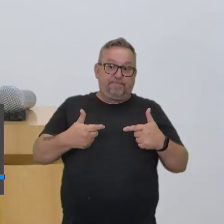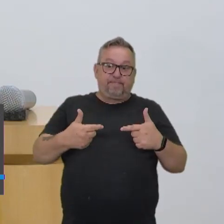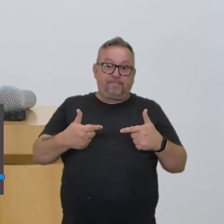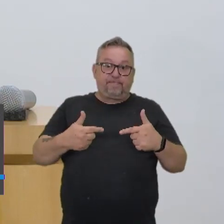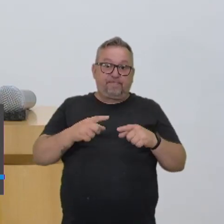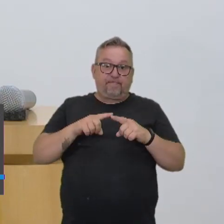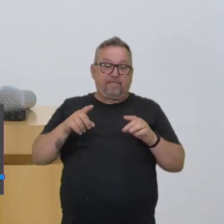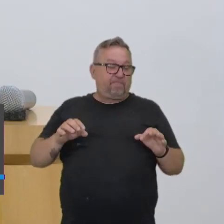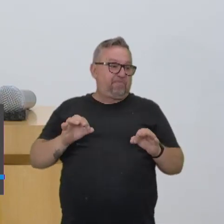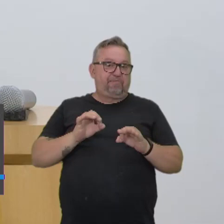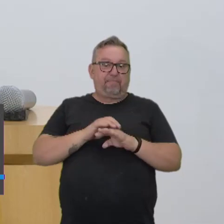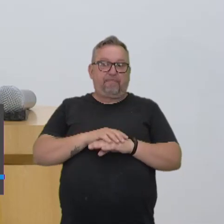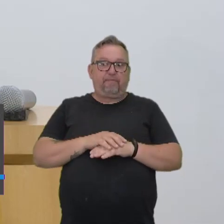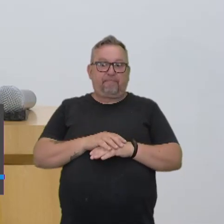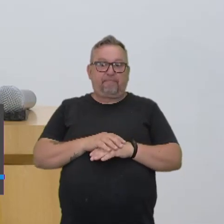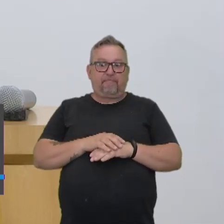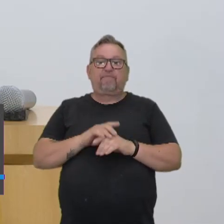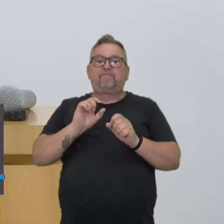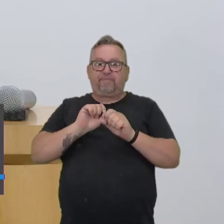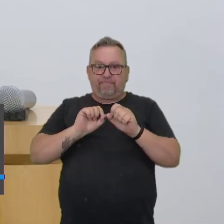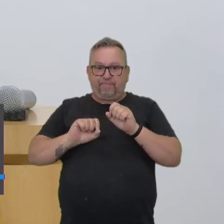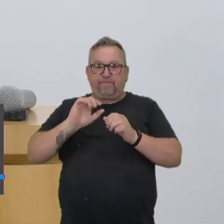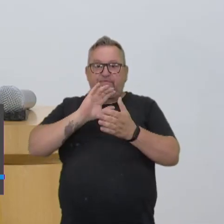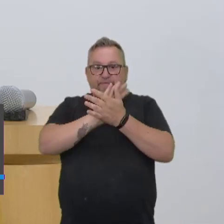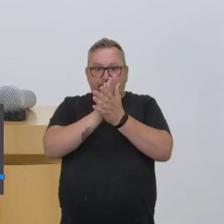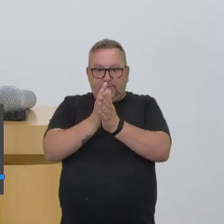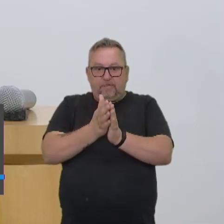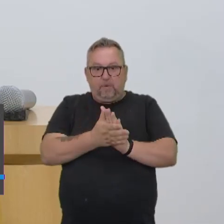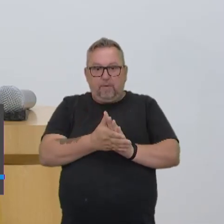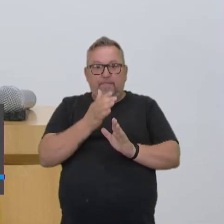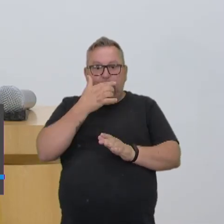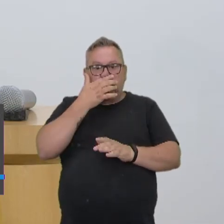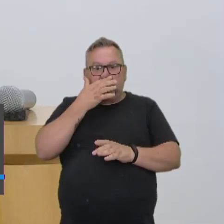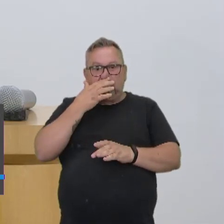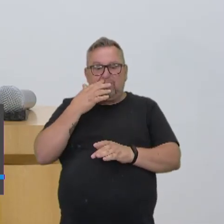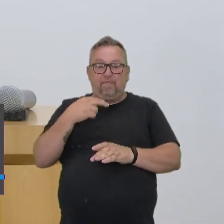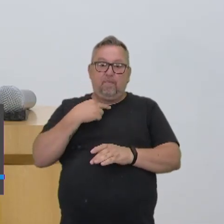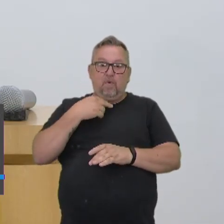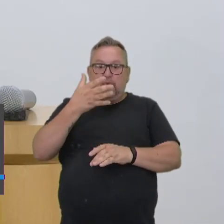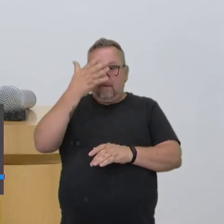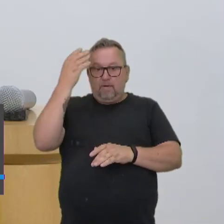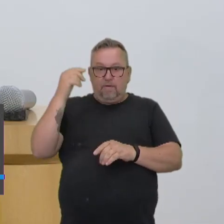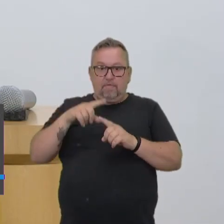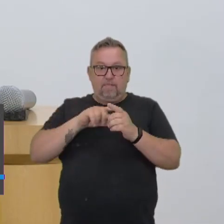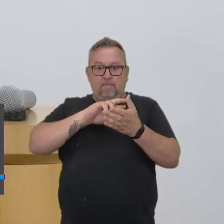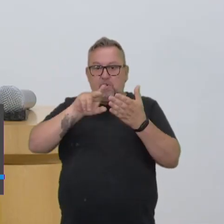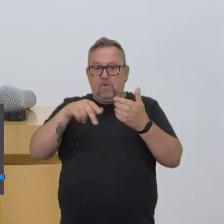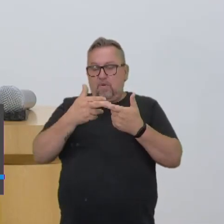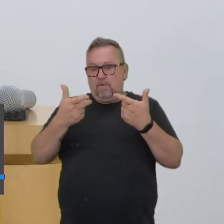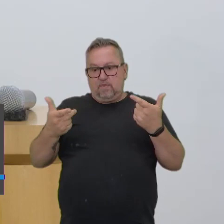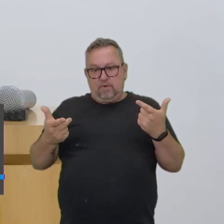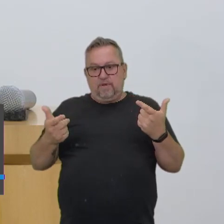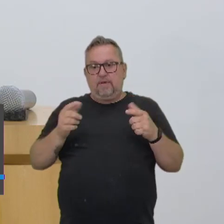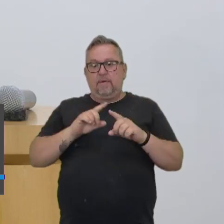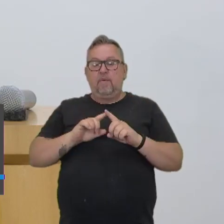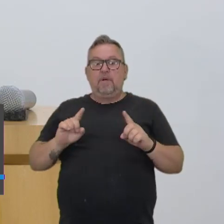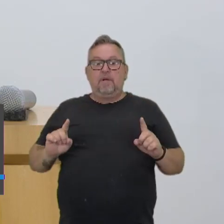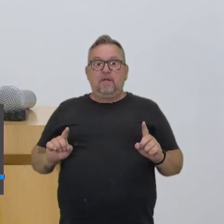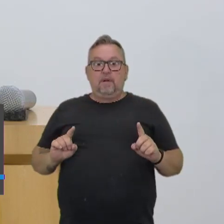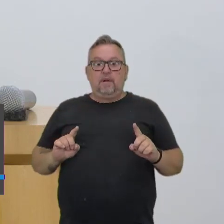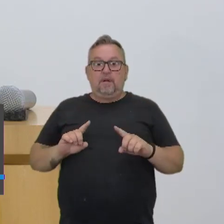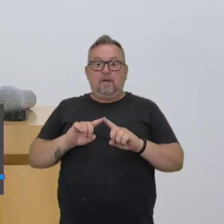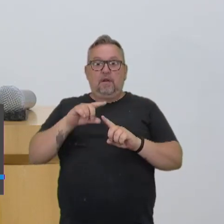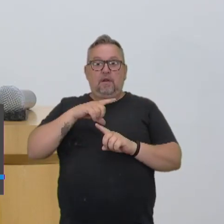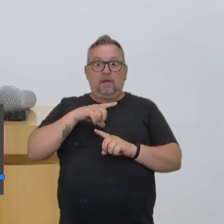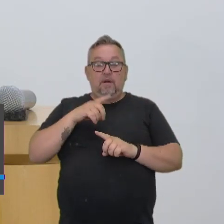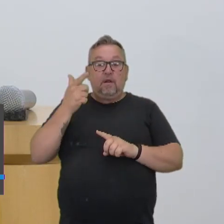saiu inteiraço. Teve as destruições lá? Teve, a gente não pode esquecer Pearl Harbor e várias outras coisas. Mas, por ele